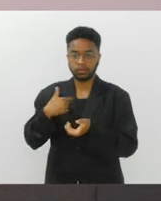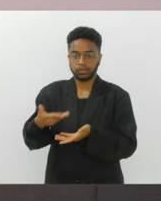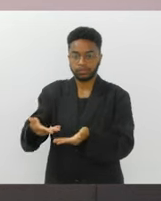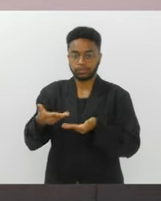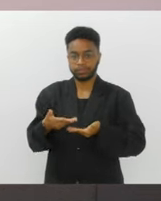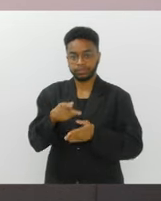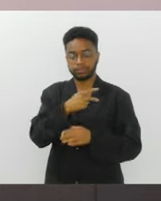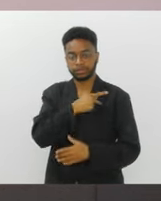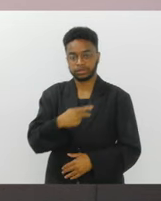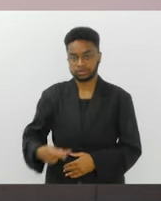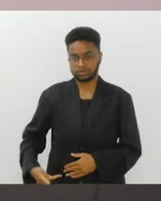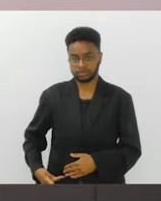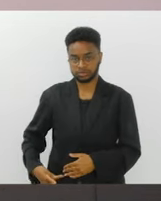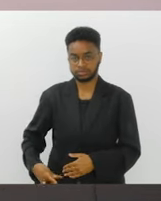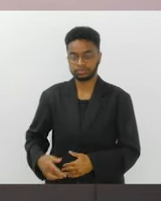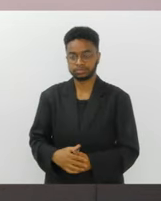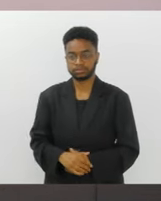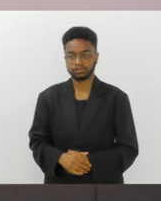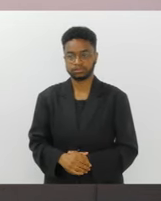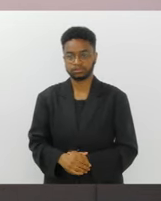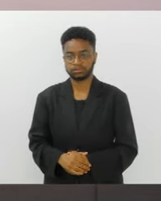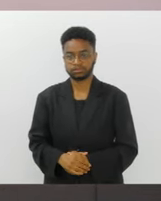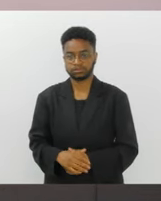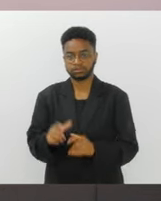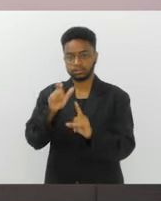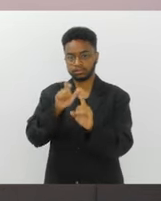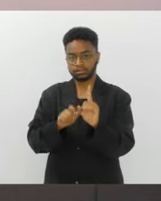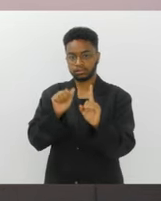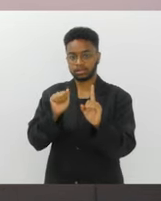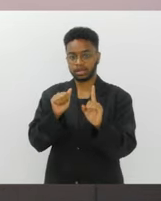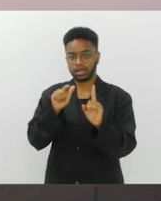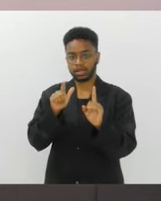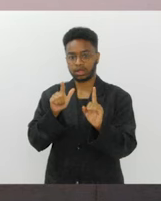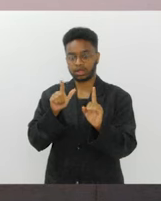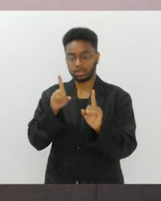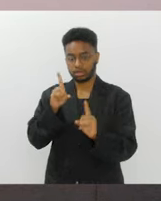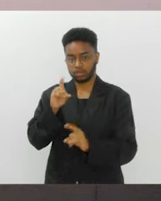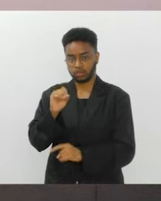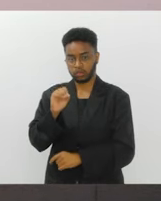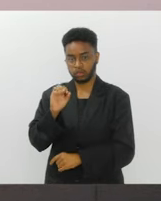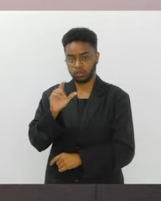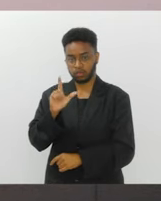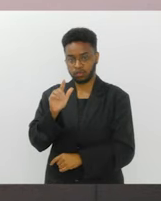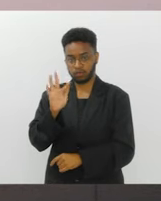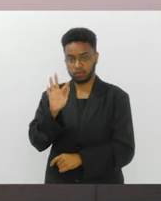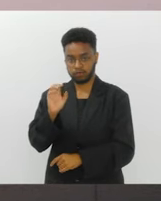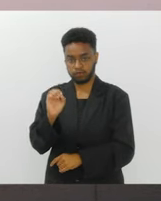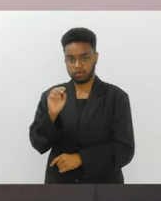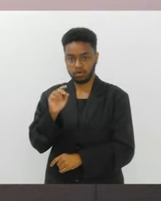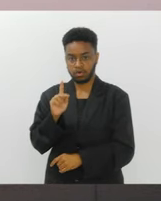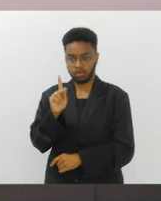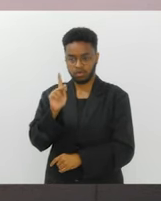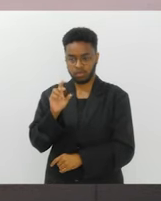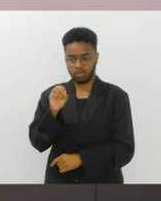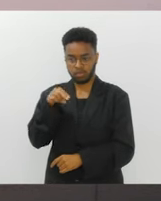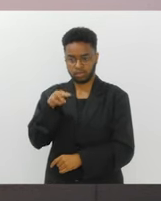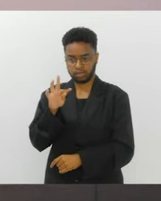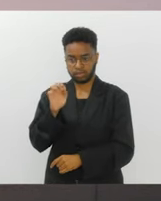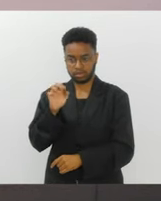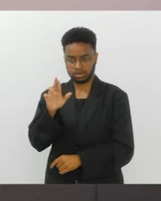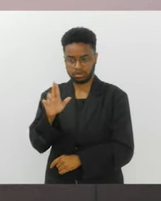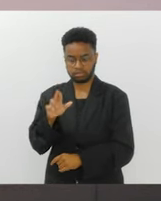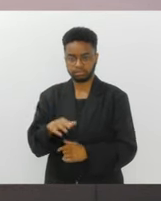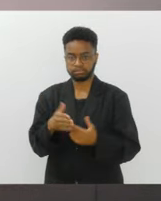presidente, o doutor Adolfo Conter, a vir aqui à mesa, como